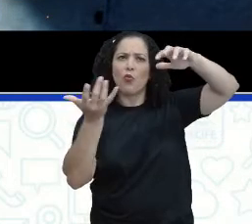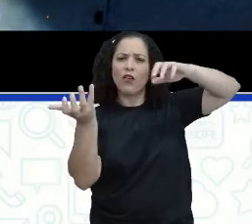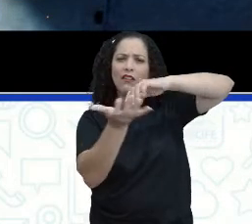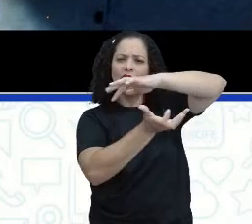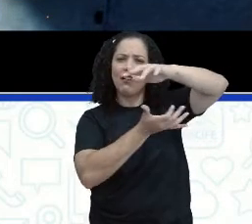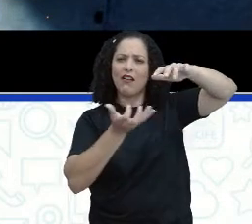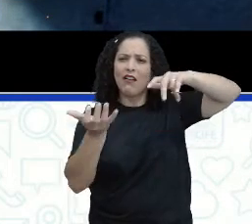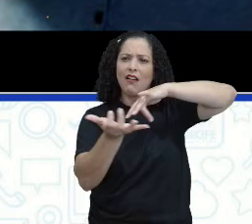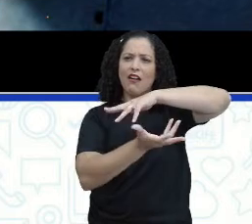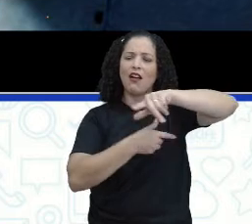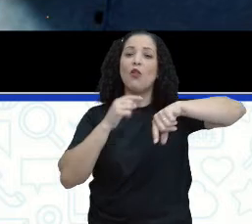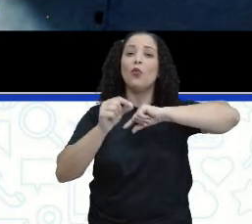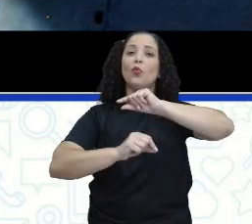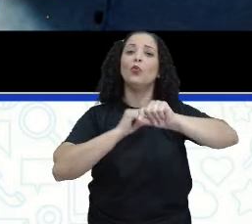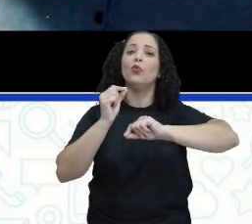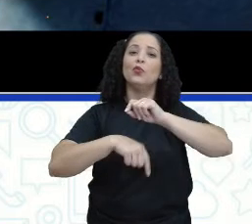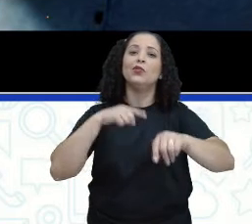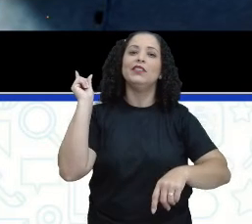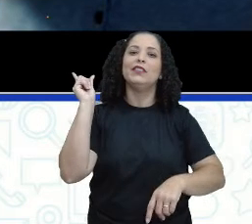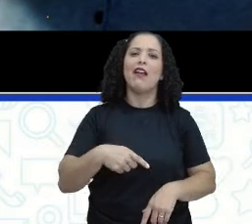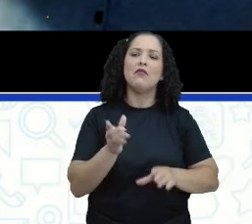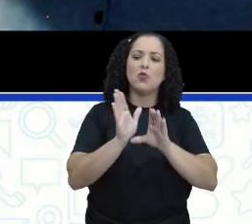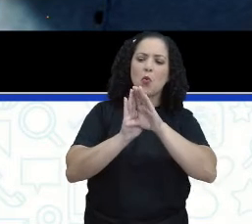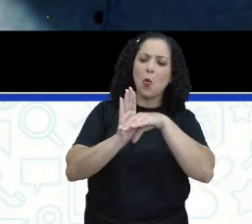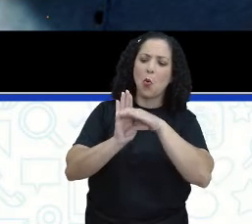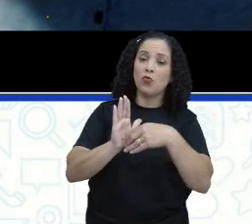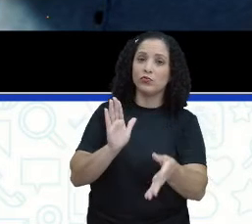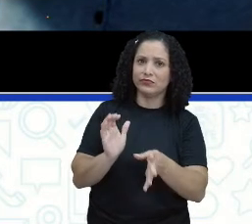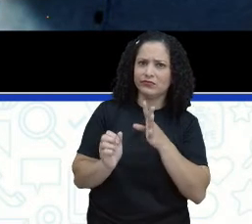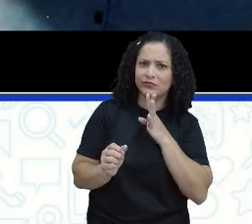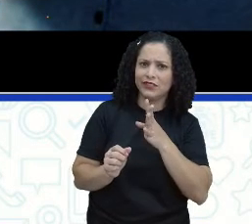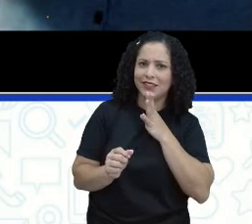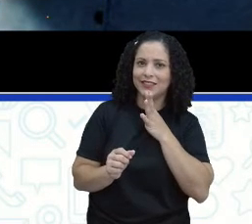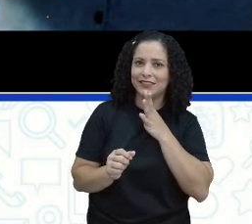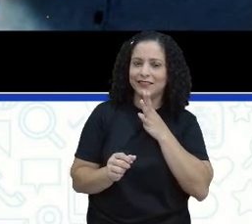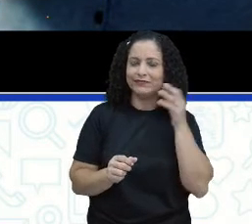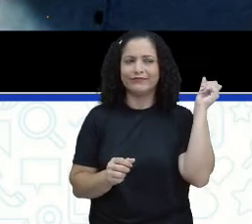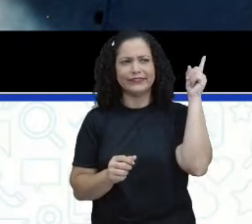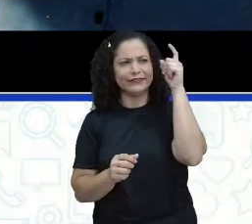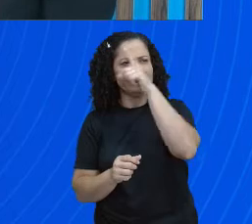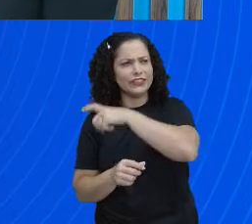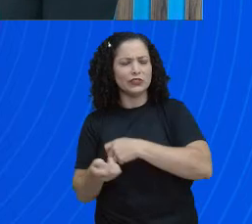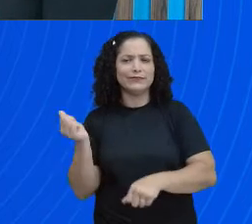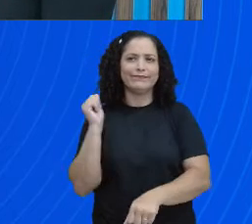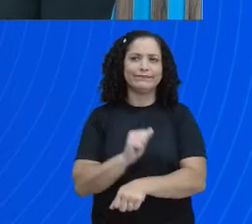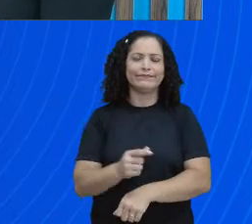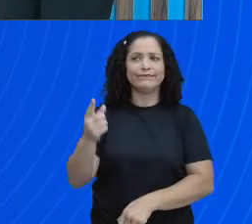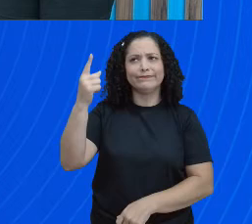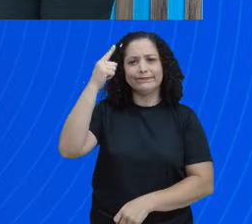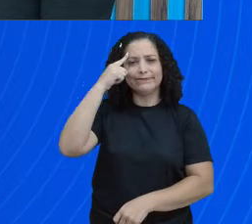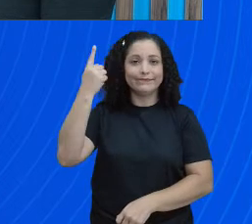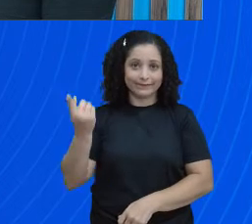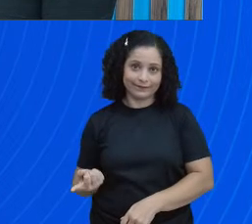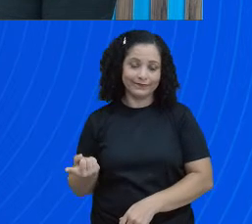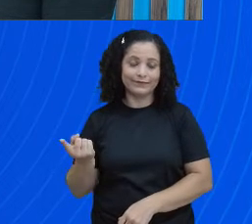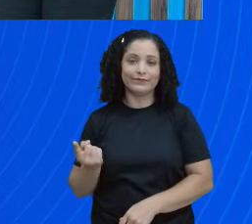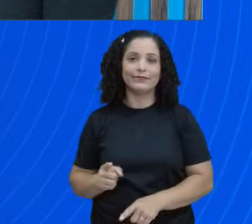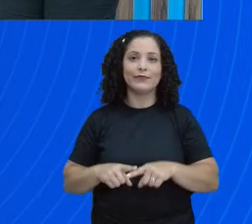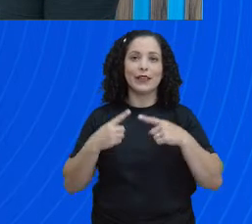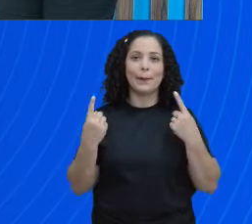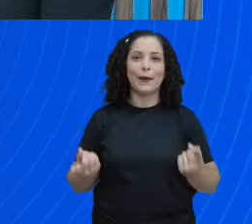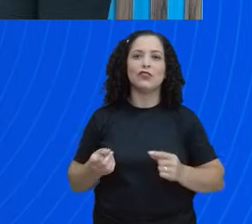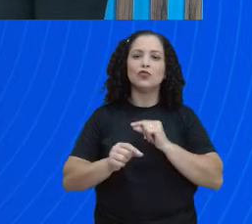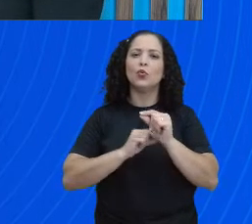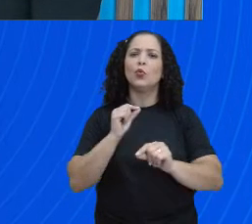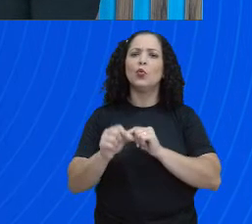Vocês já pararam para pensar sobre o conceito de energia nuclear? Acho meio difícil, né, ter parado para pensar sobre isso. Mas, enfim, olha só.